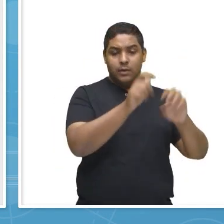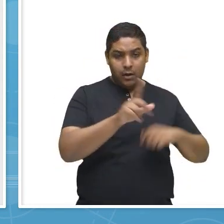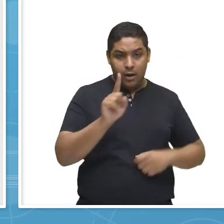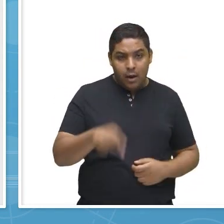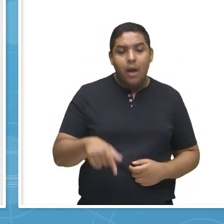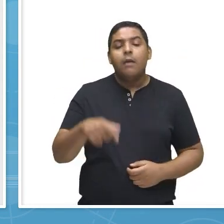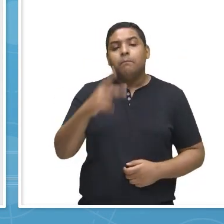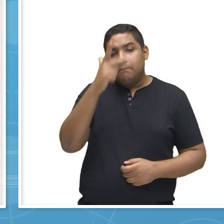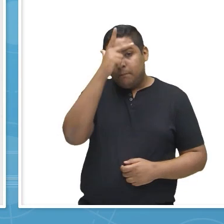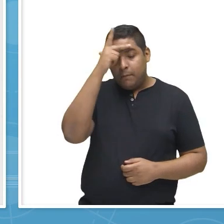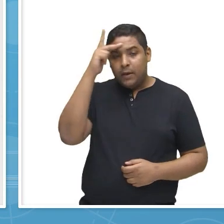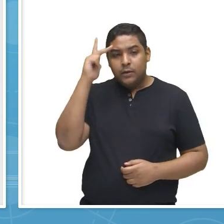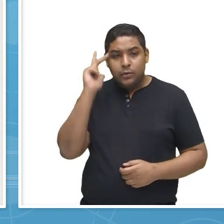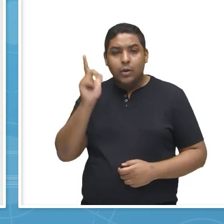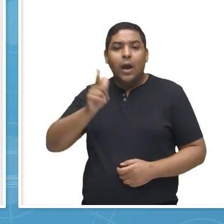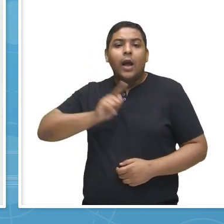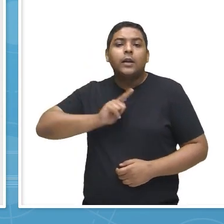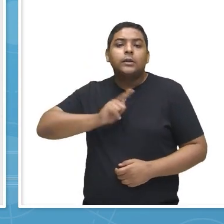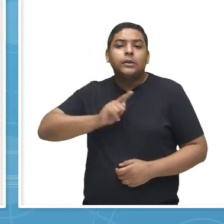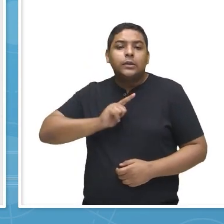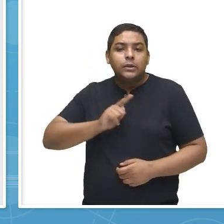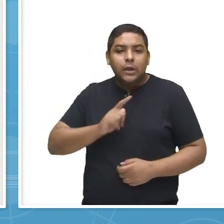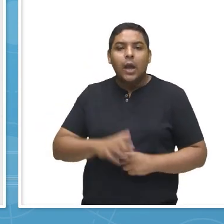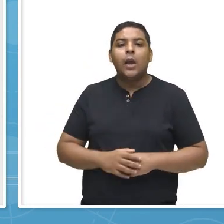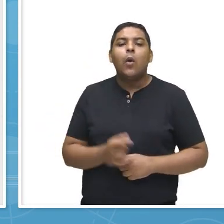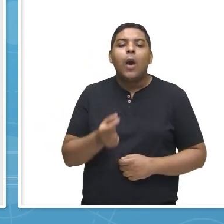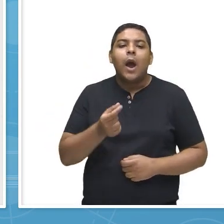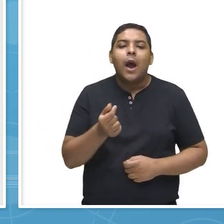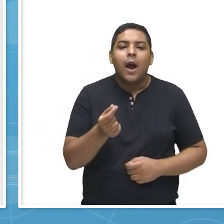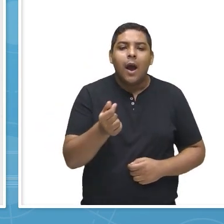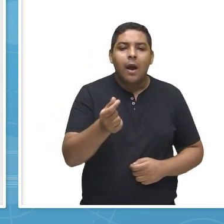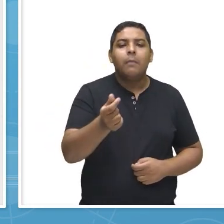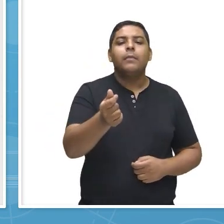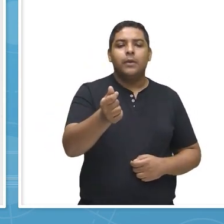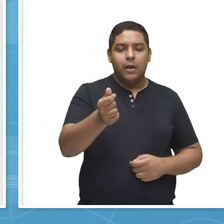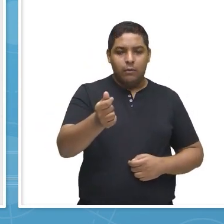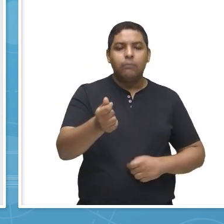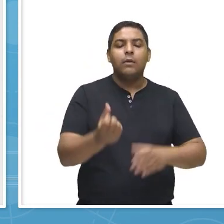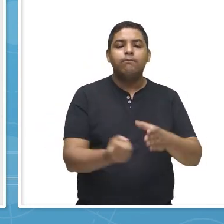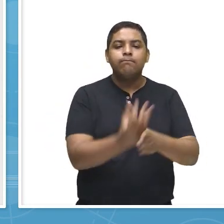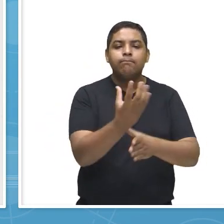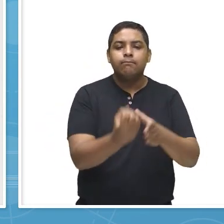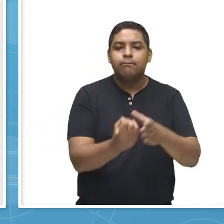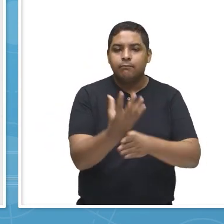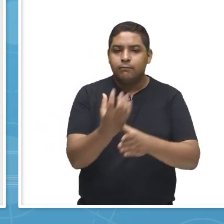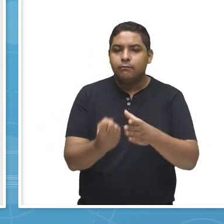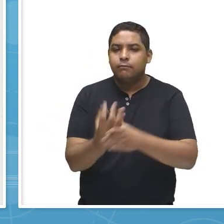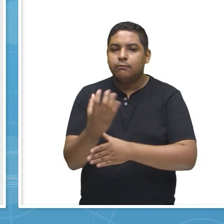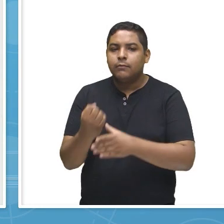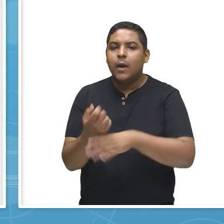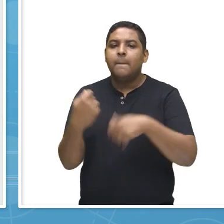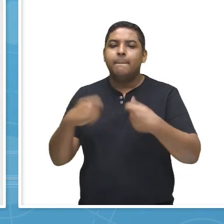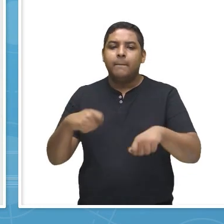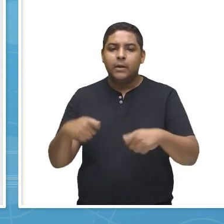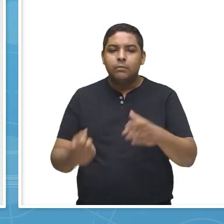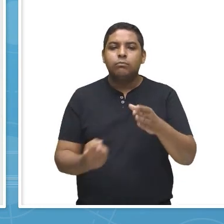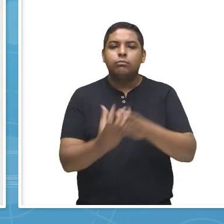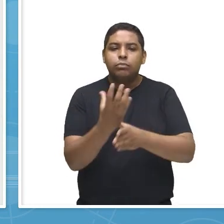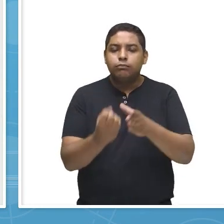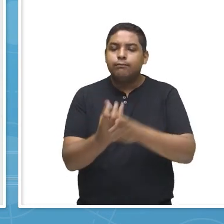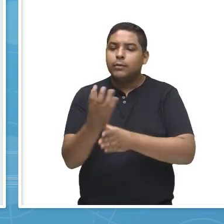vão ter os meios de produção, vão ter o capital, vão ter o dinheiro necessário, tá? Para